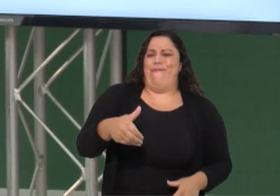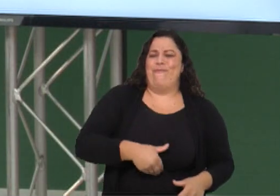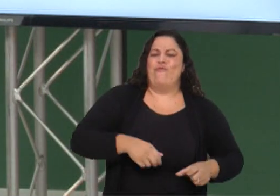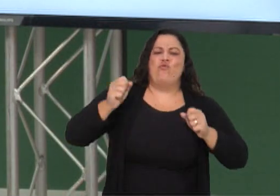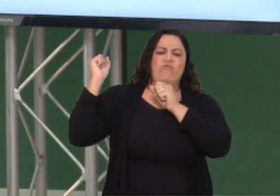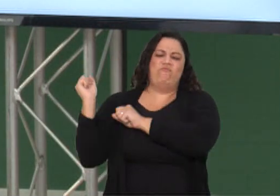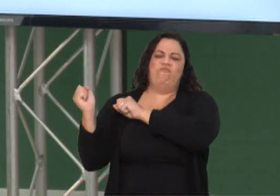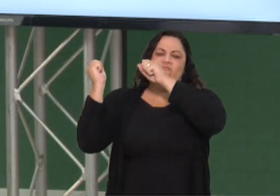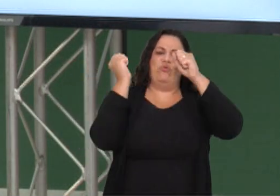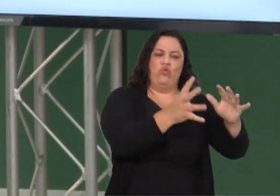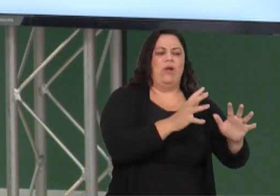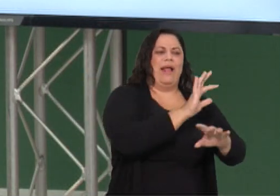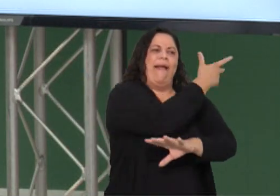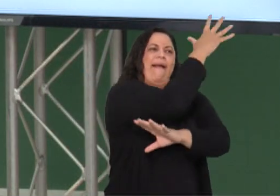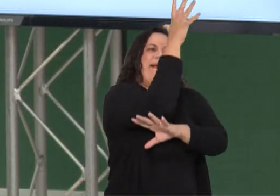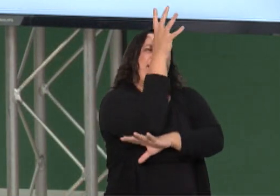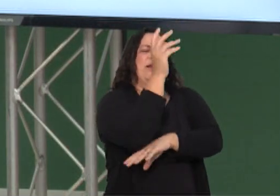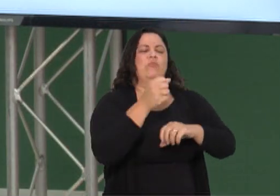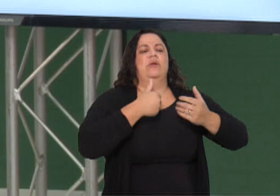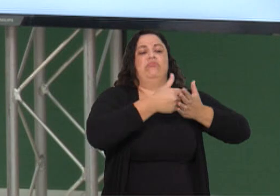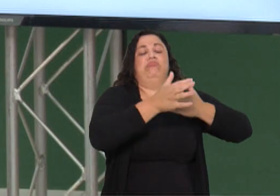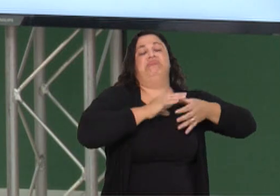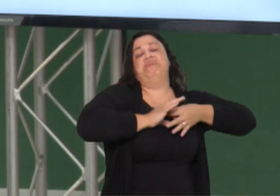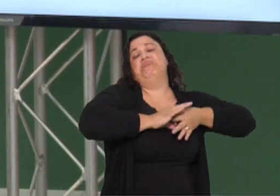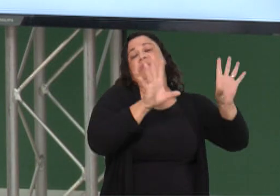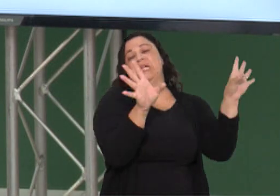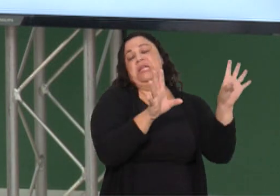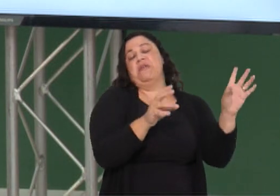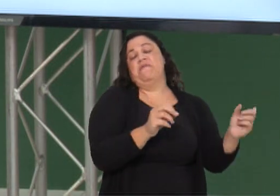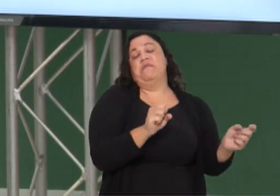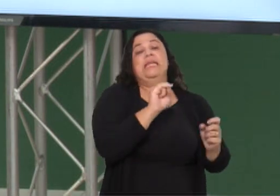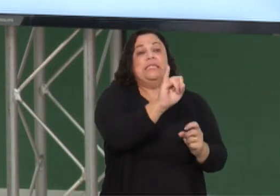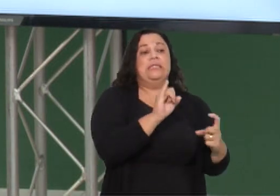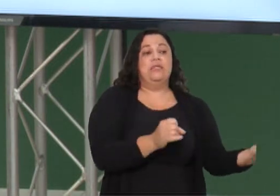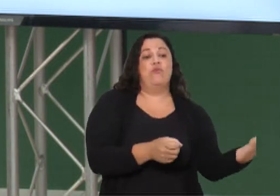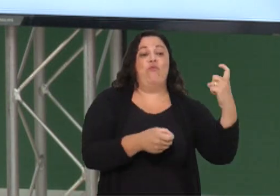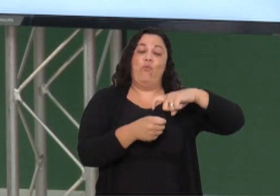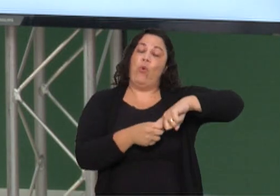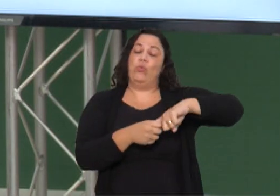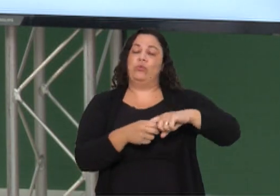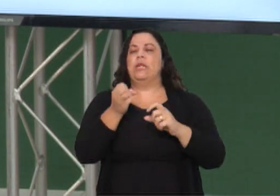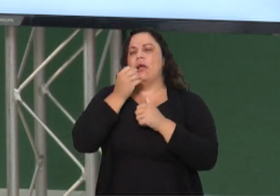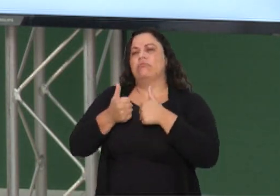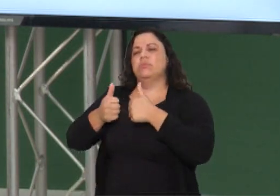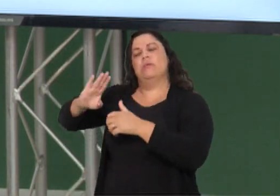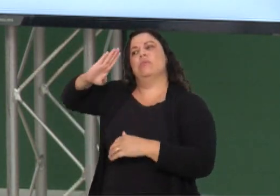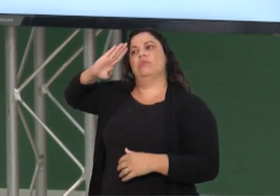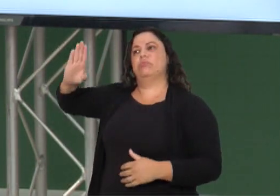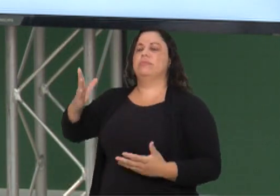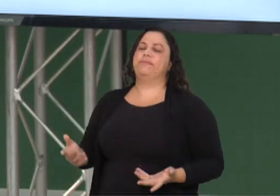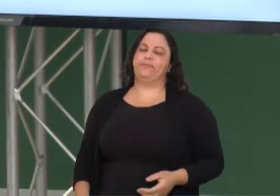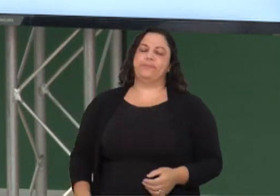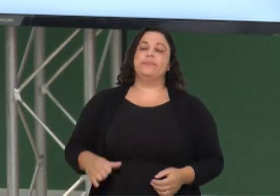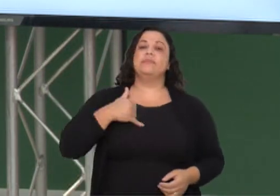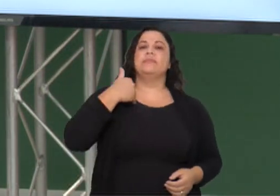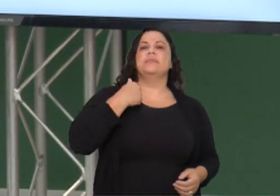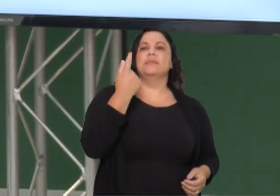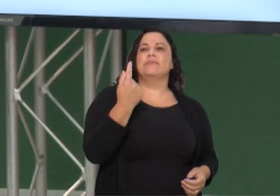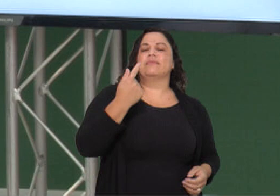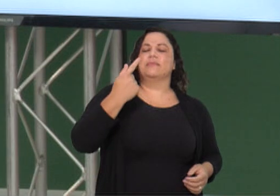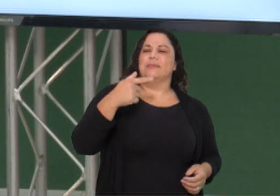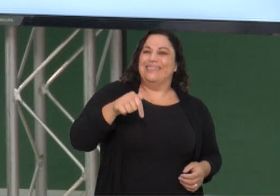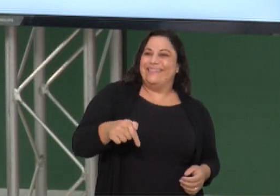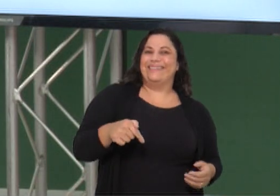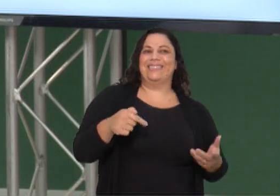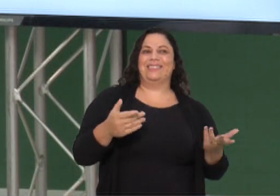vai se virar, se você voltar vai ser bom guerreiro. Aos 17 anos de idade, o jovem espartano passava por uma espécie de ritual